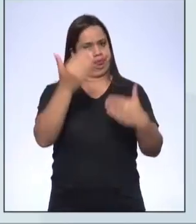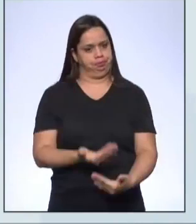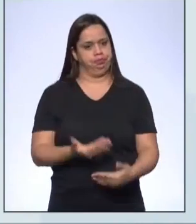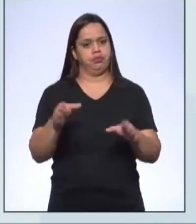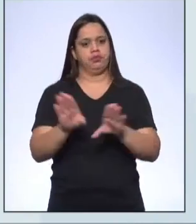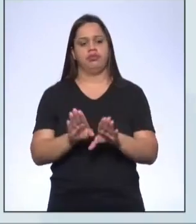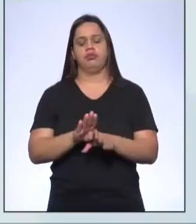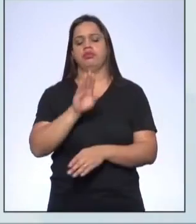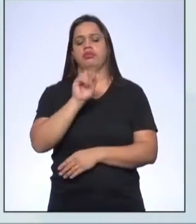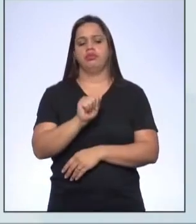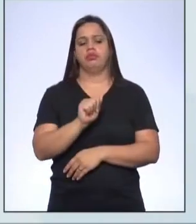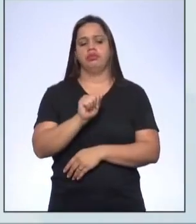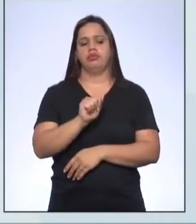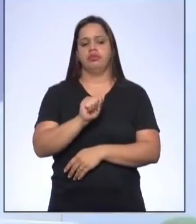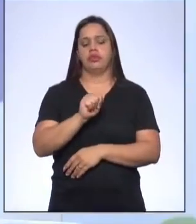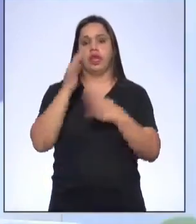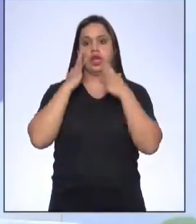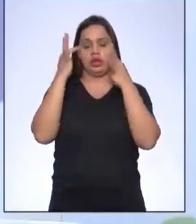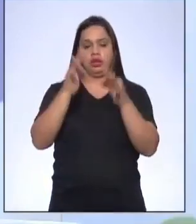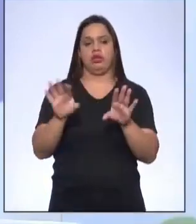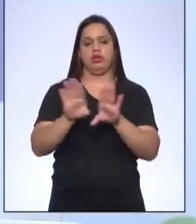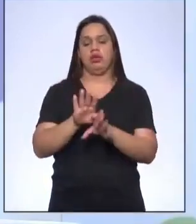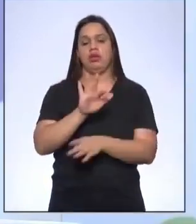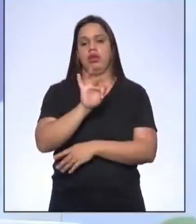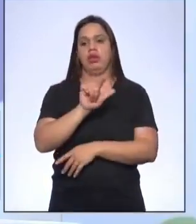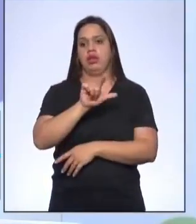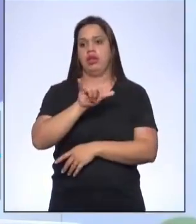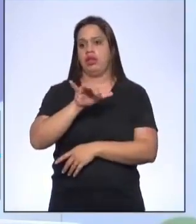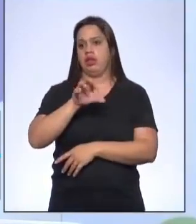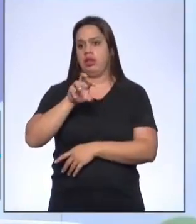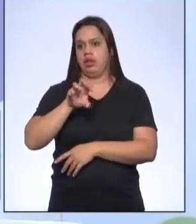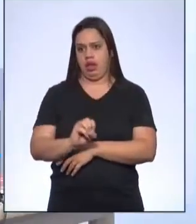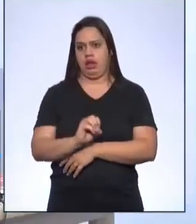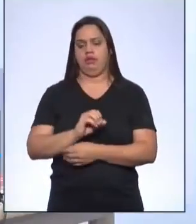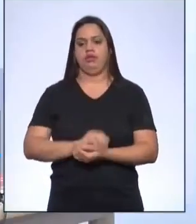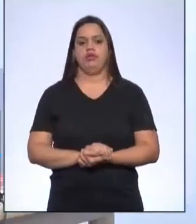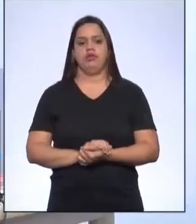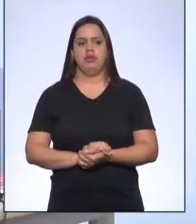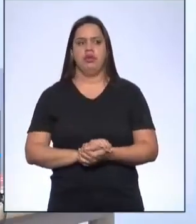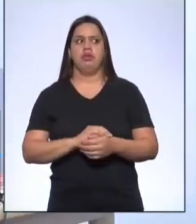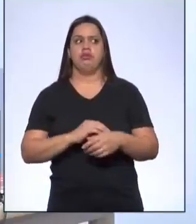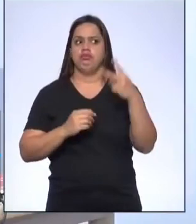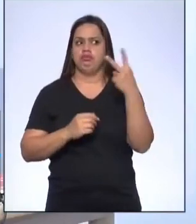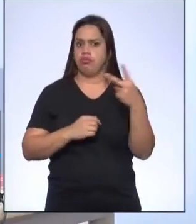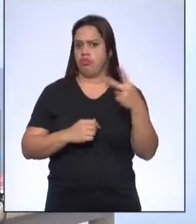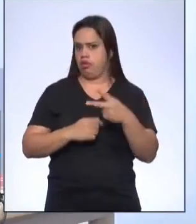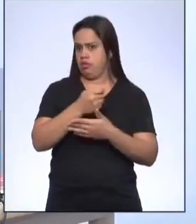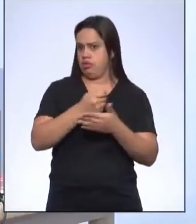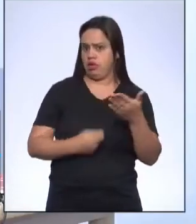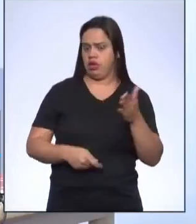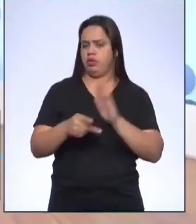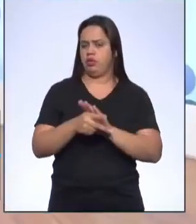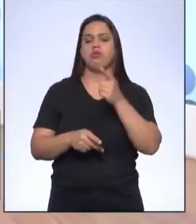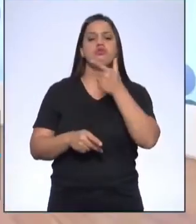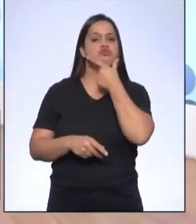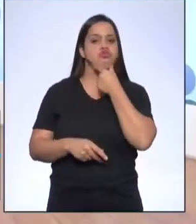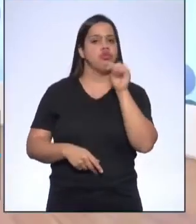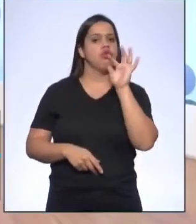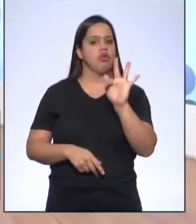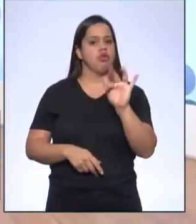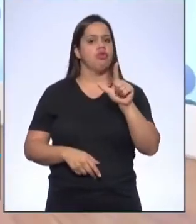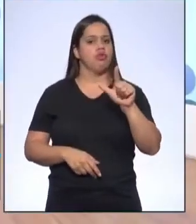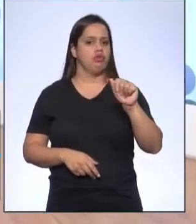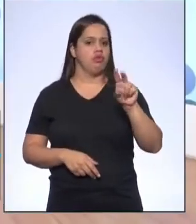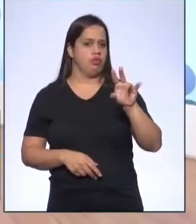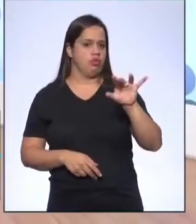Luiz Pereira. 2 textos diferentes, né? Mas os dois são do Flávio. Os dois são do Flávio. Vamos analisar, então? Uhum. Então, vamos